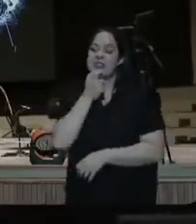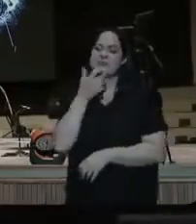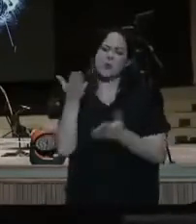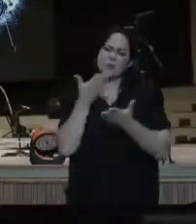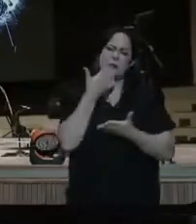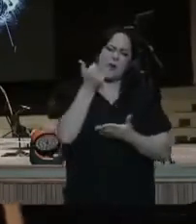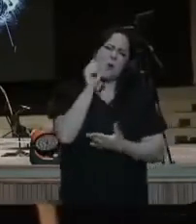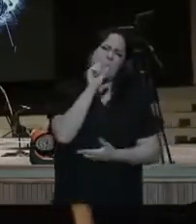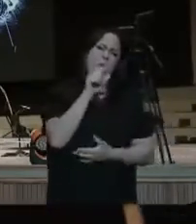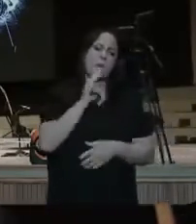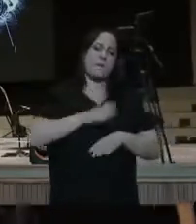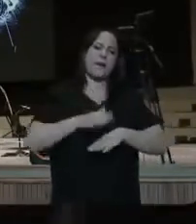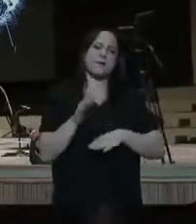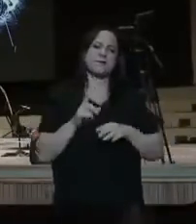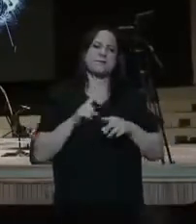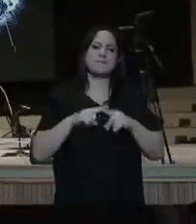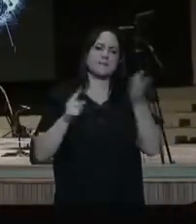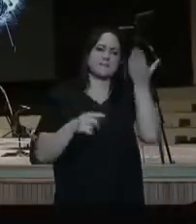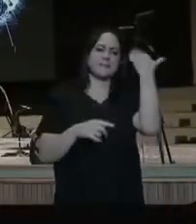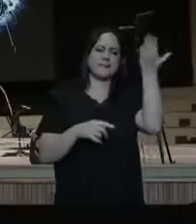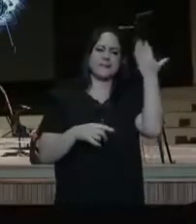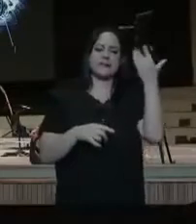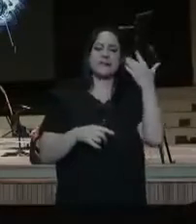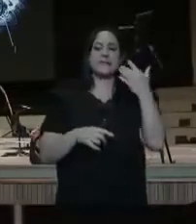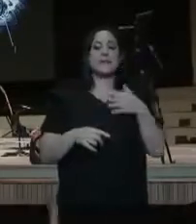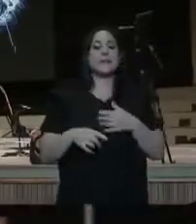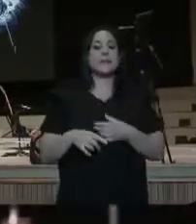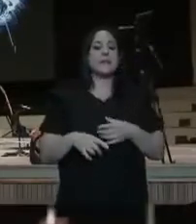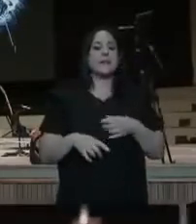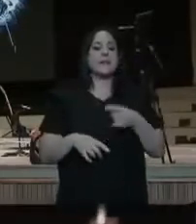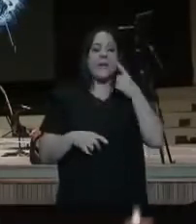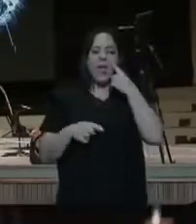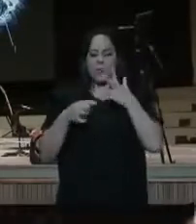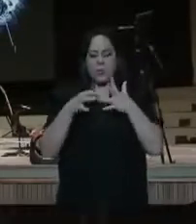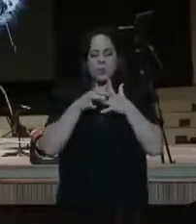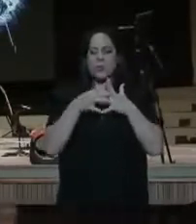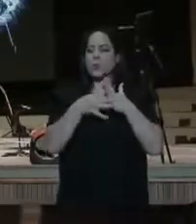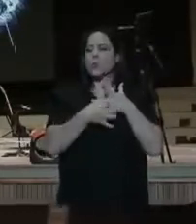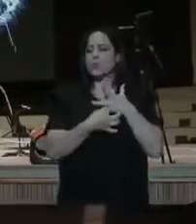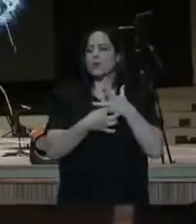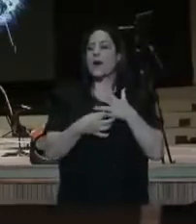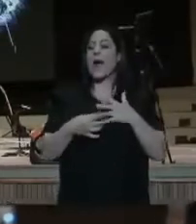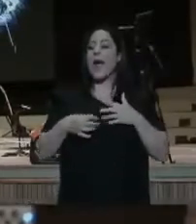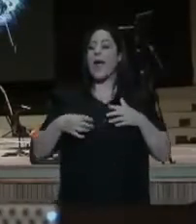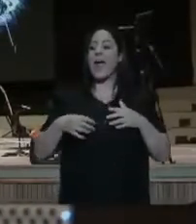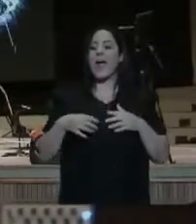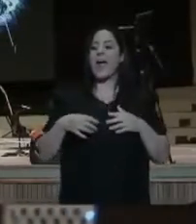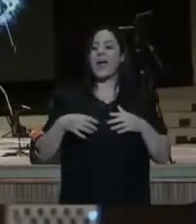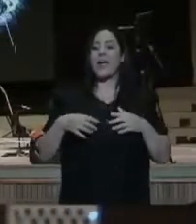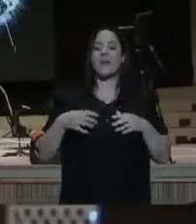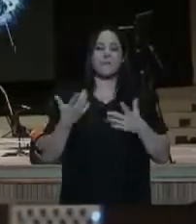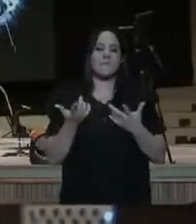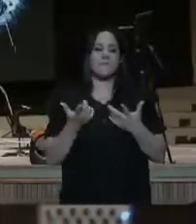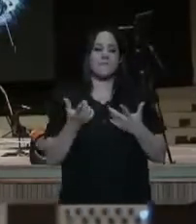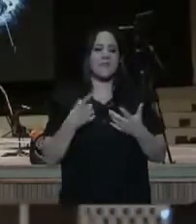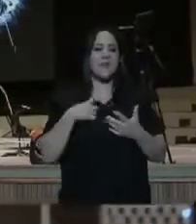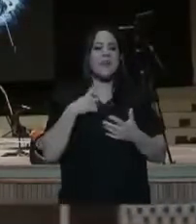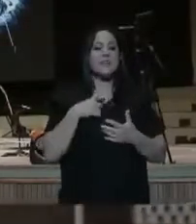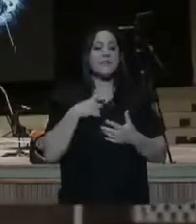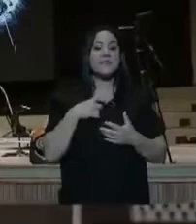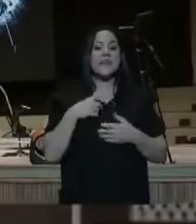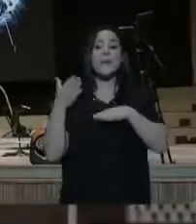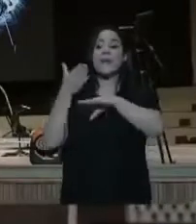deus mas olha essas refining aí na lua de mel em treinar vivar a semi mostra a aliança